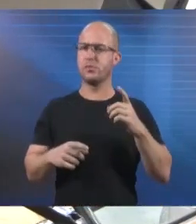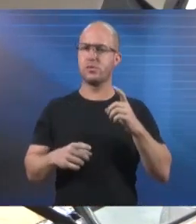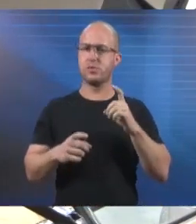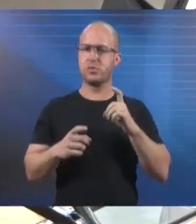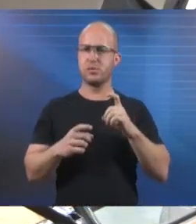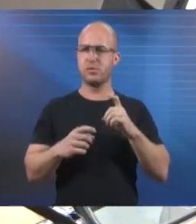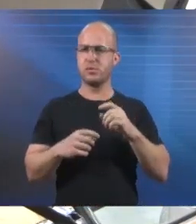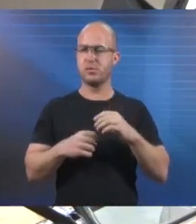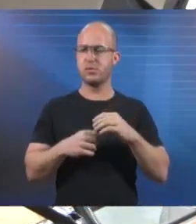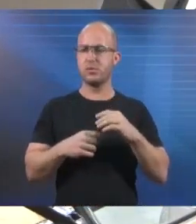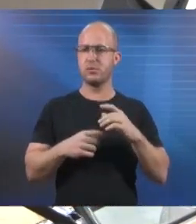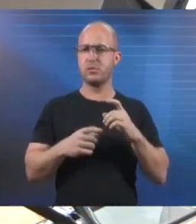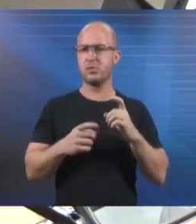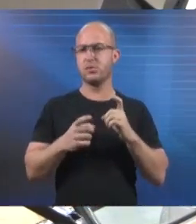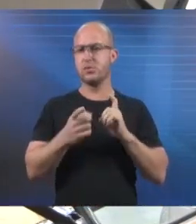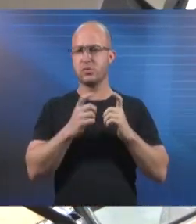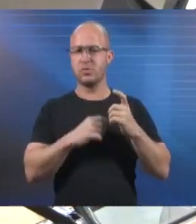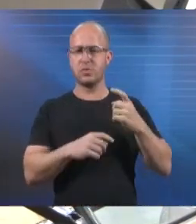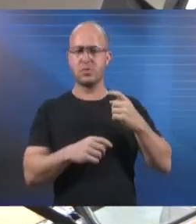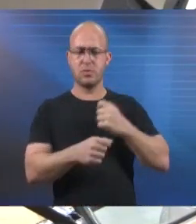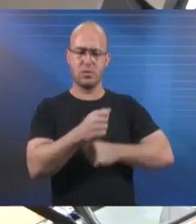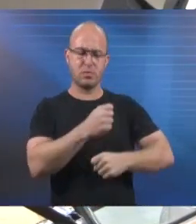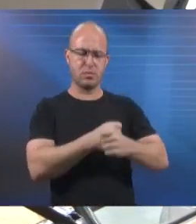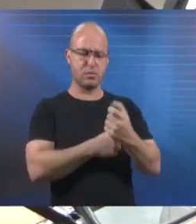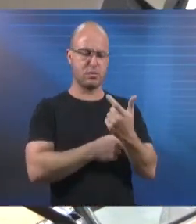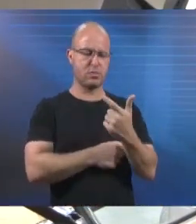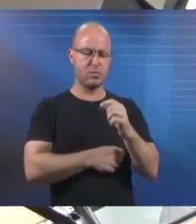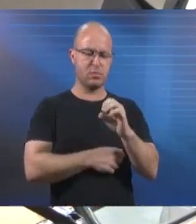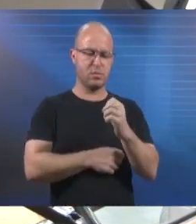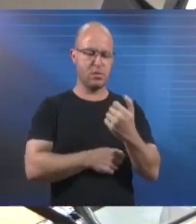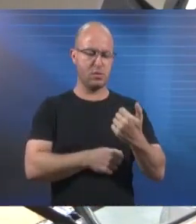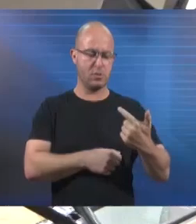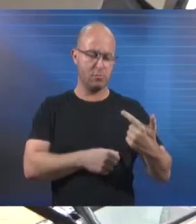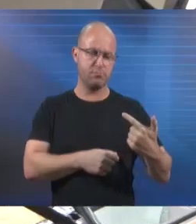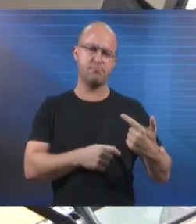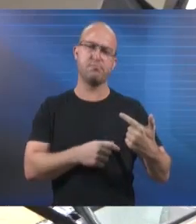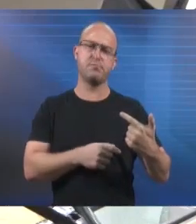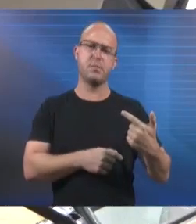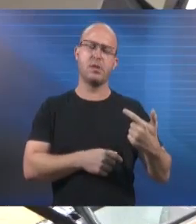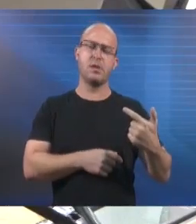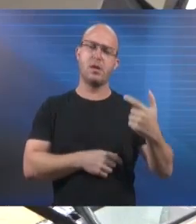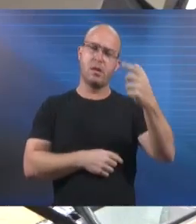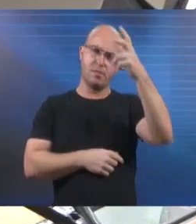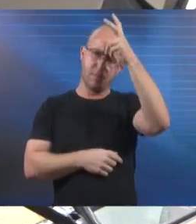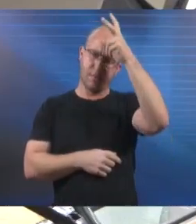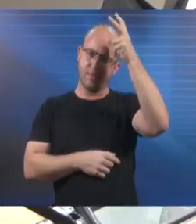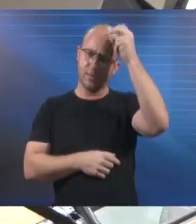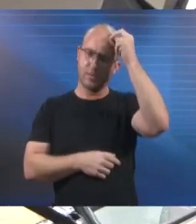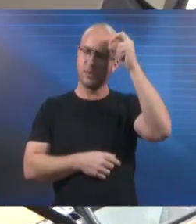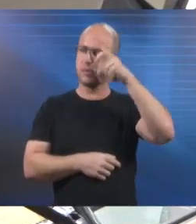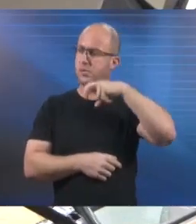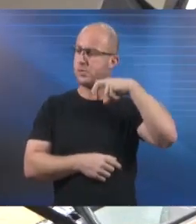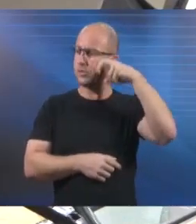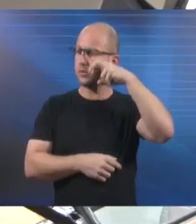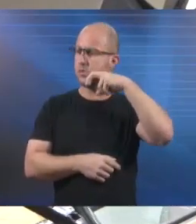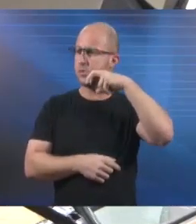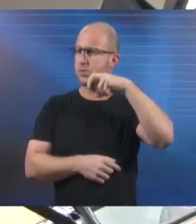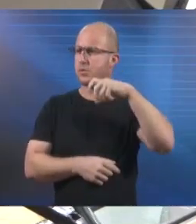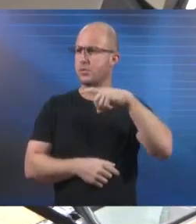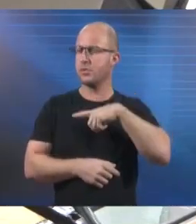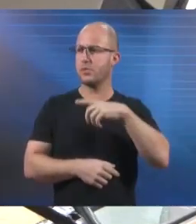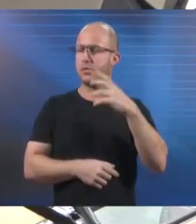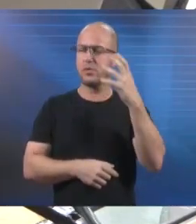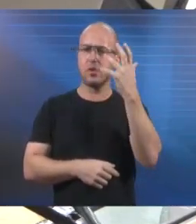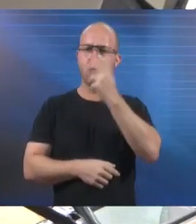desde 2012 senhor presidente desde 2012 a prefeitura do Natal teve